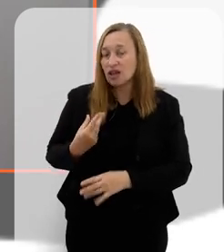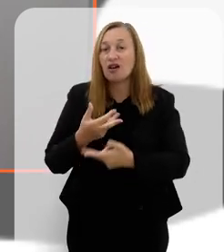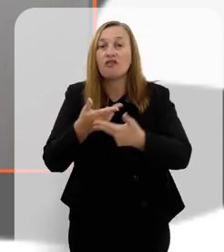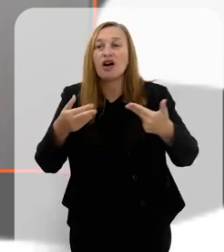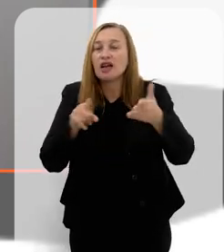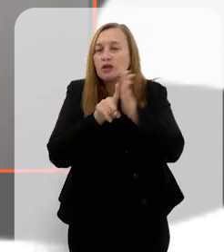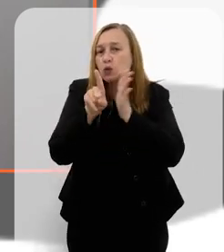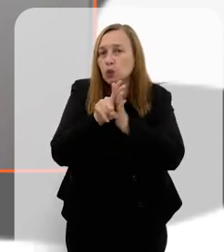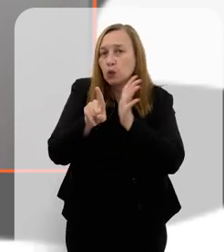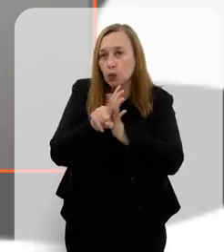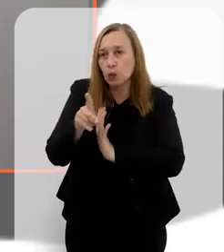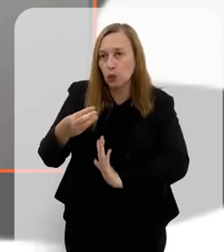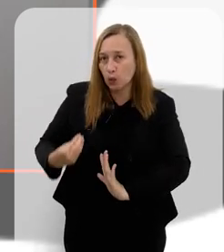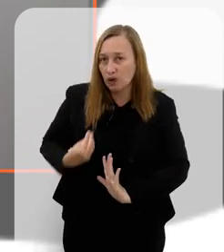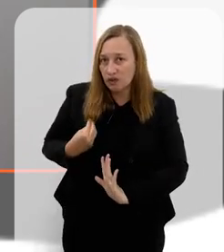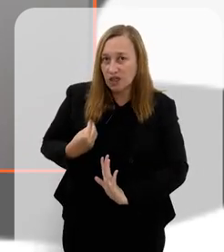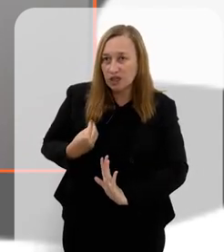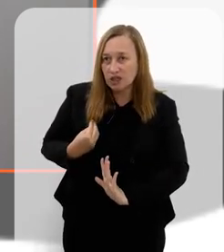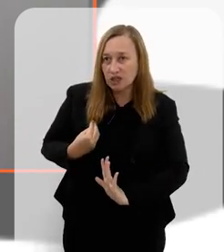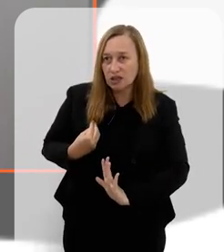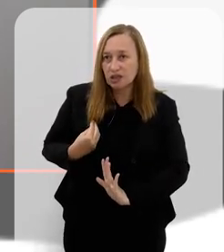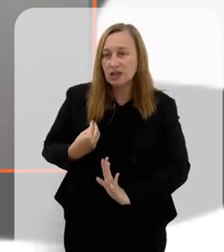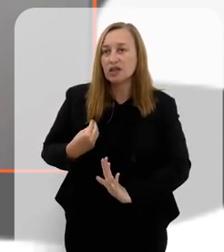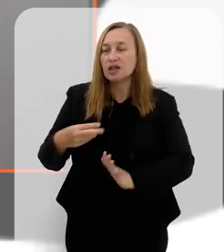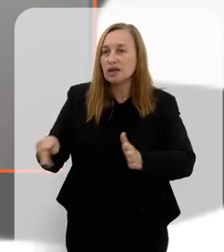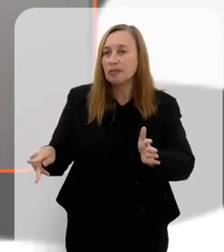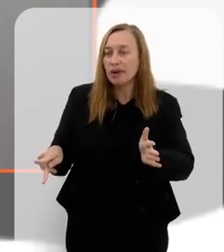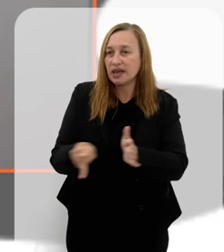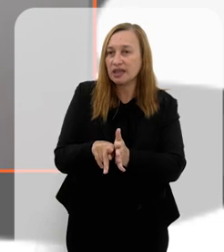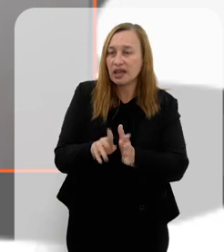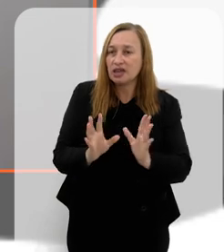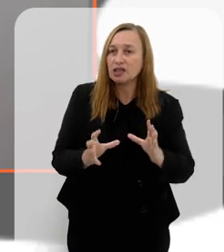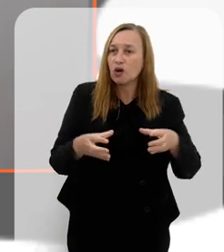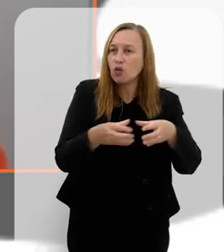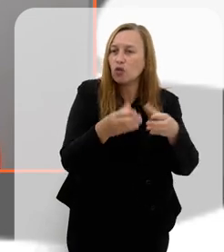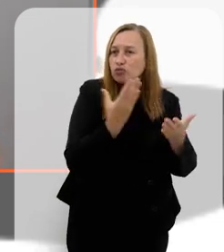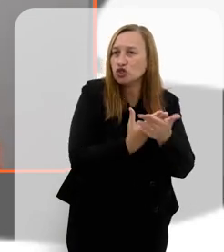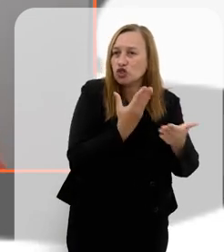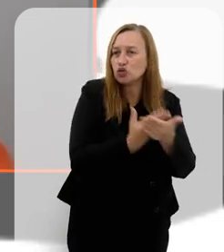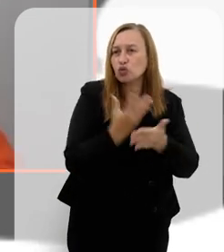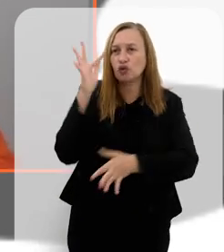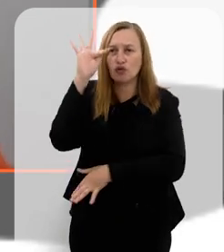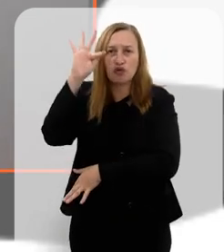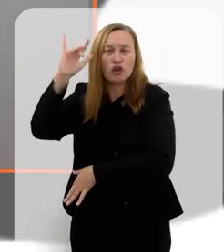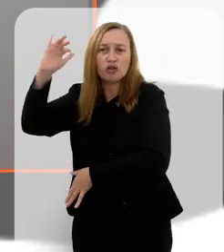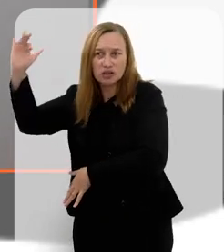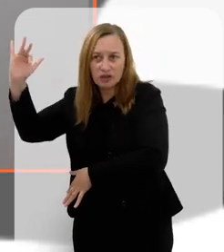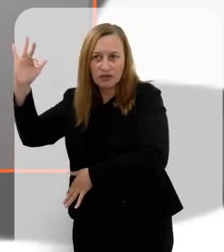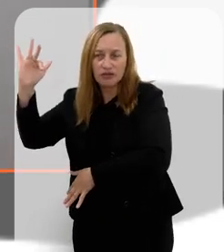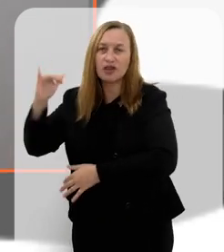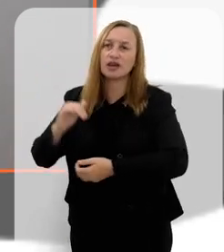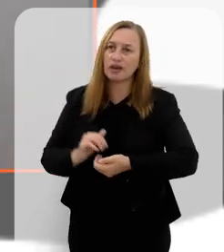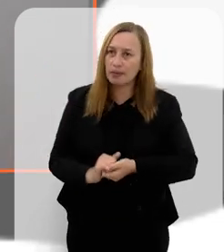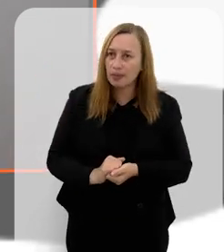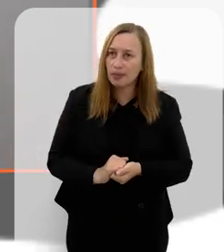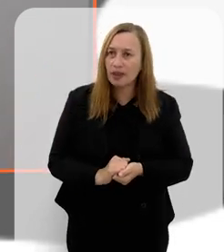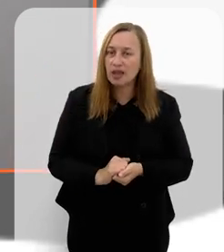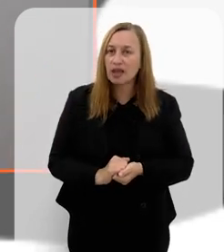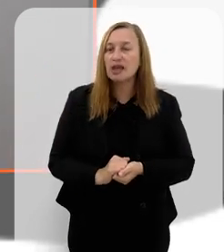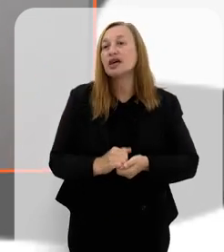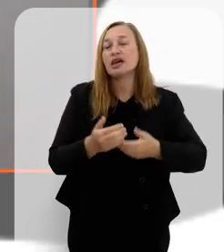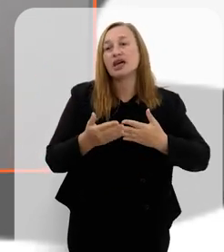vida, dos grandes questionamentos da vida, que fazem parte dos ateliês de filosofia, né? Que a gente